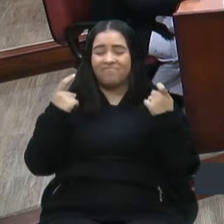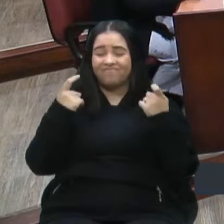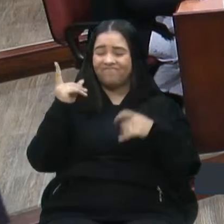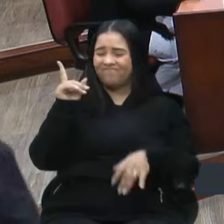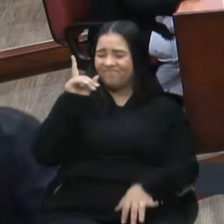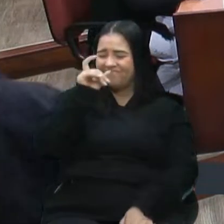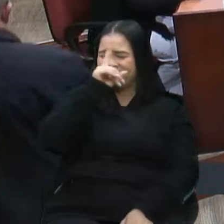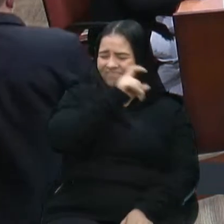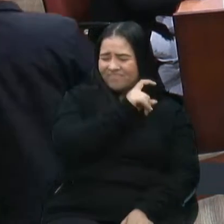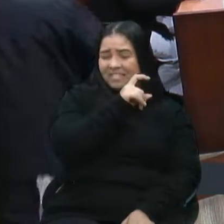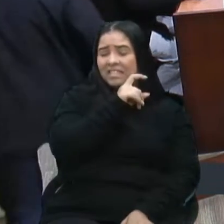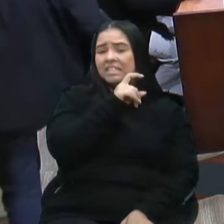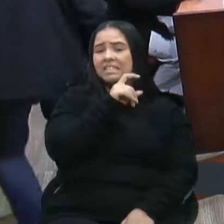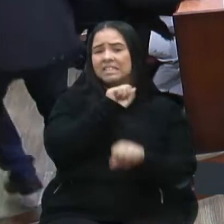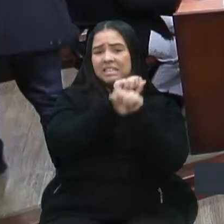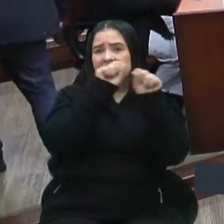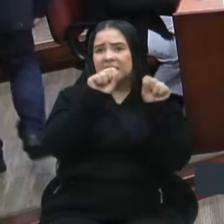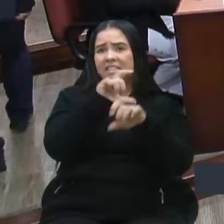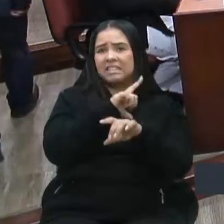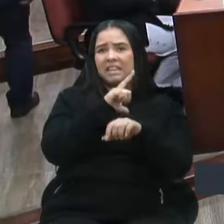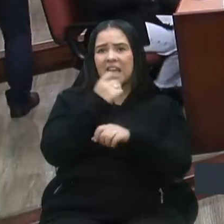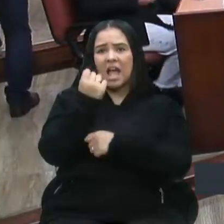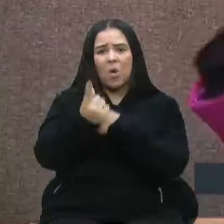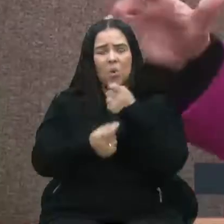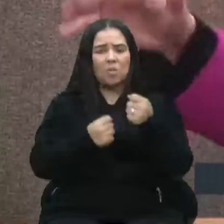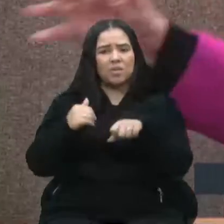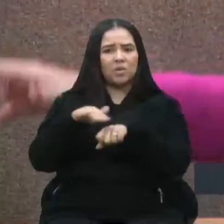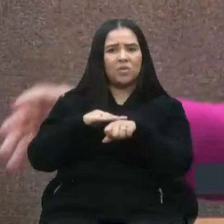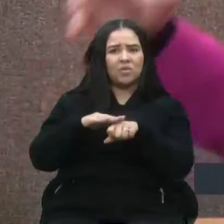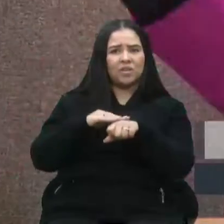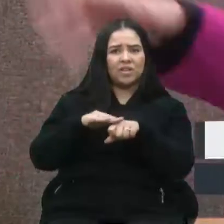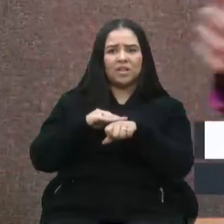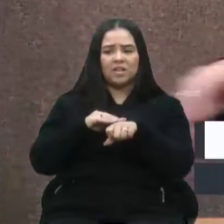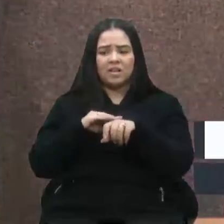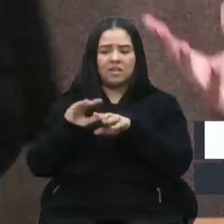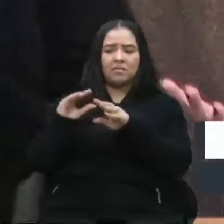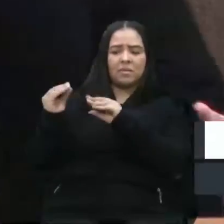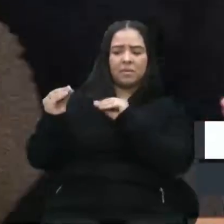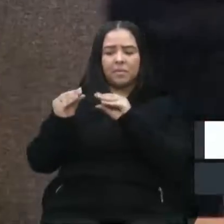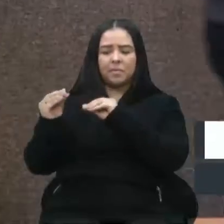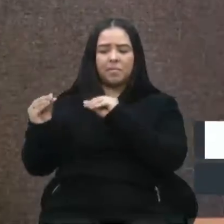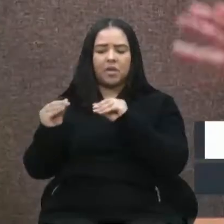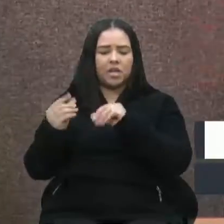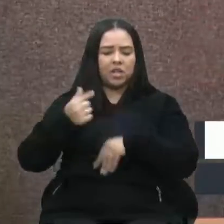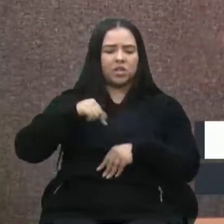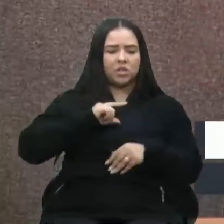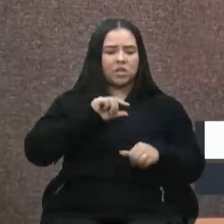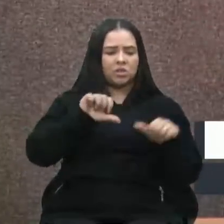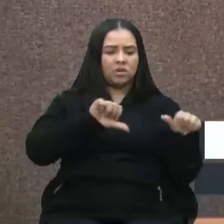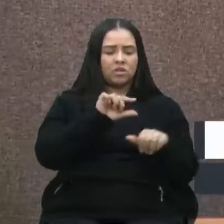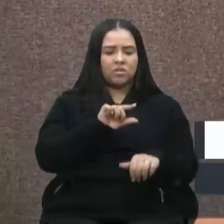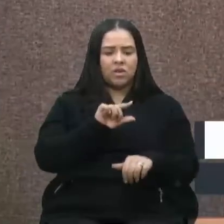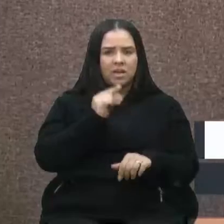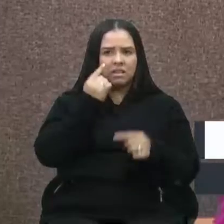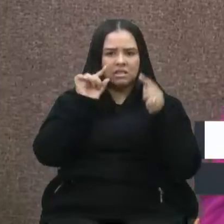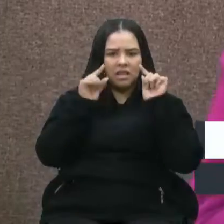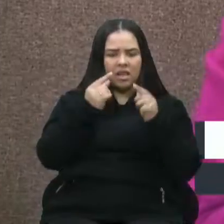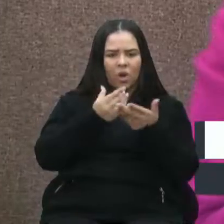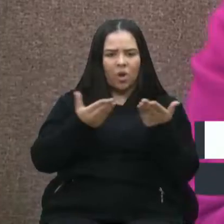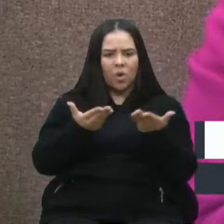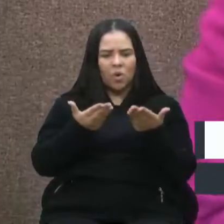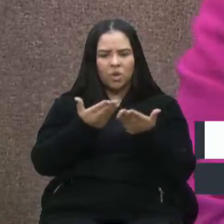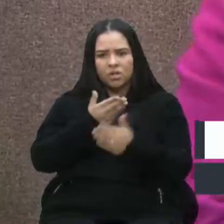geralmente tem umas conversas aí alguém conversando ao fundo a gente trocando outras ideias hoje tão silêncio total porque